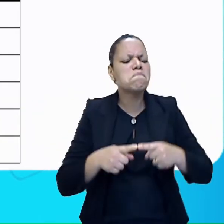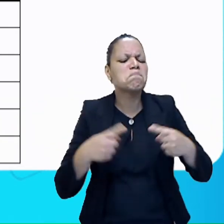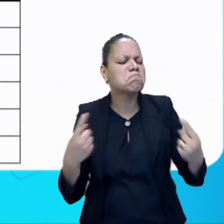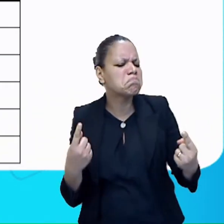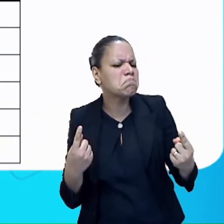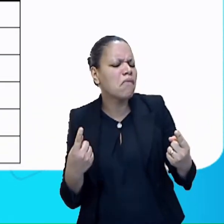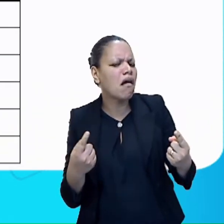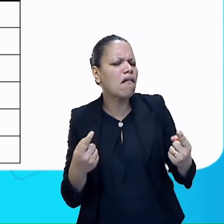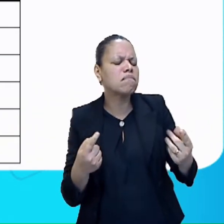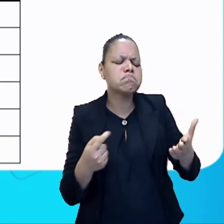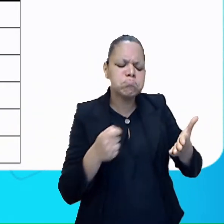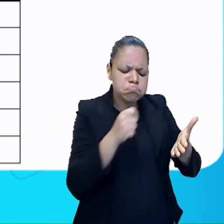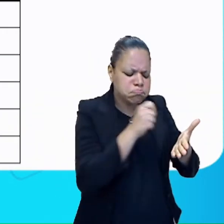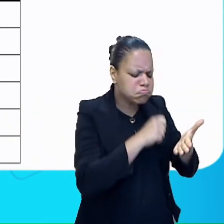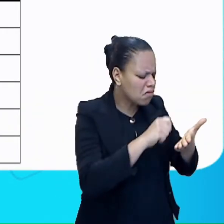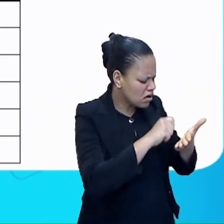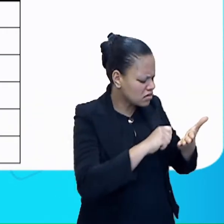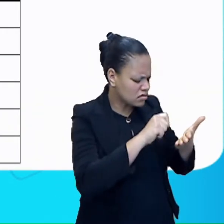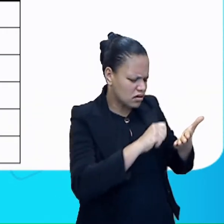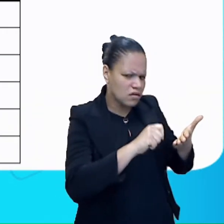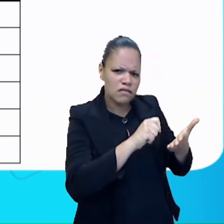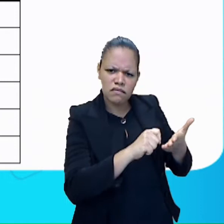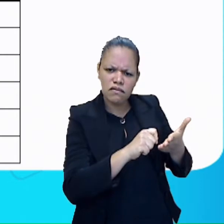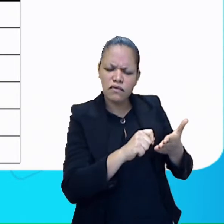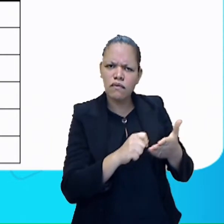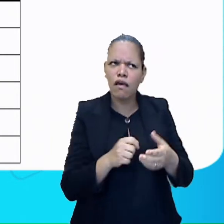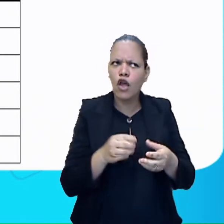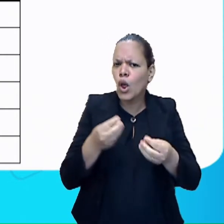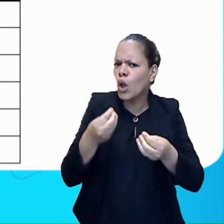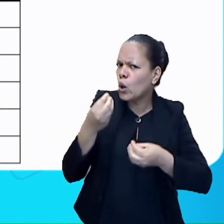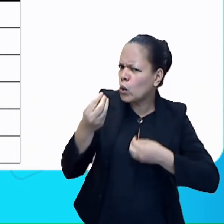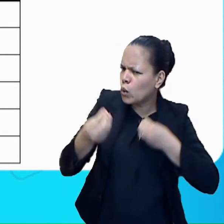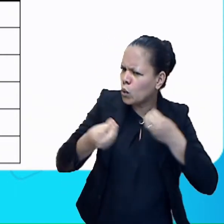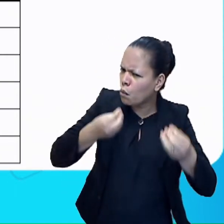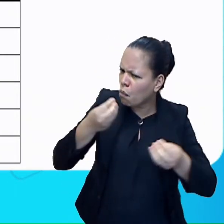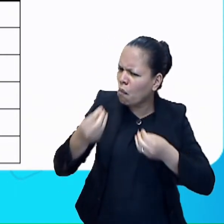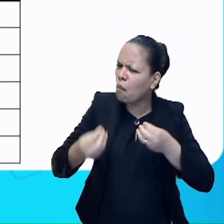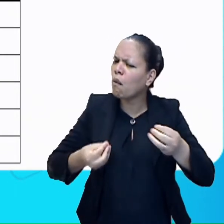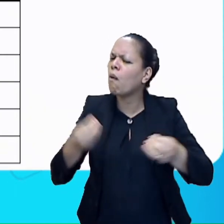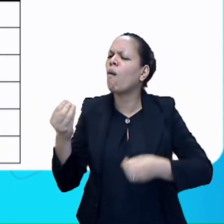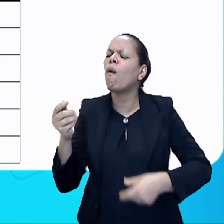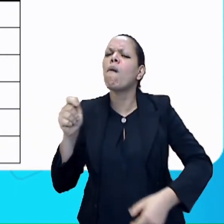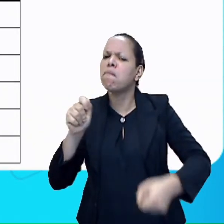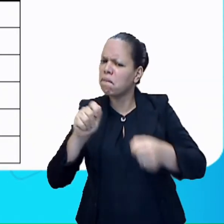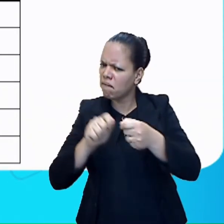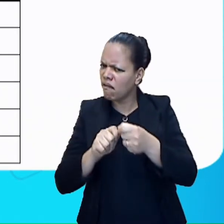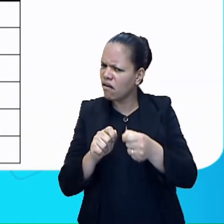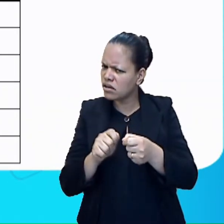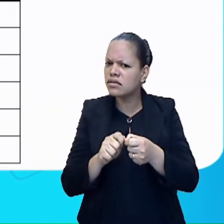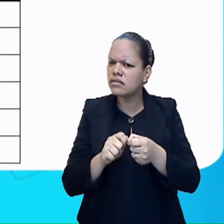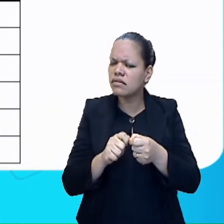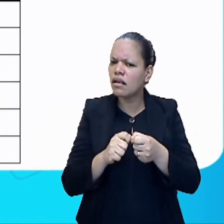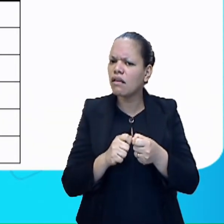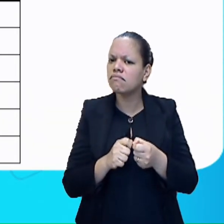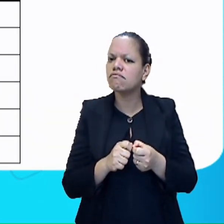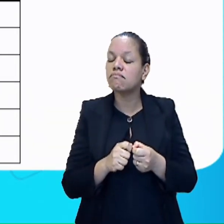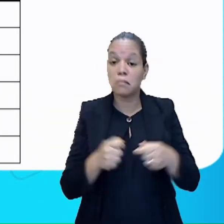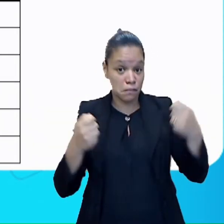quando a gente vai escrever, nós não vamos escrever estrela com I, não é verdade? Por